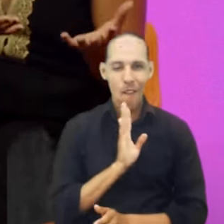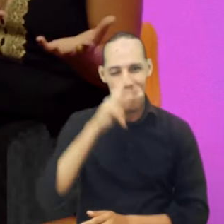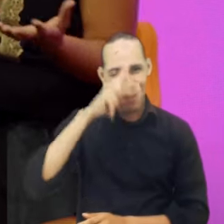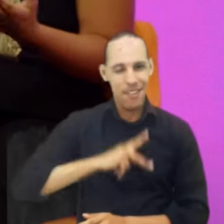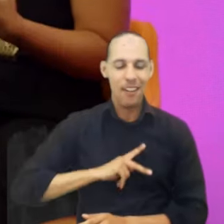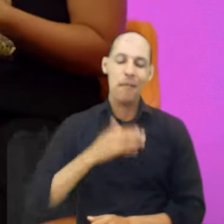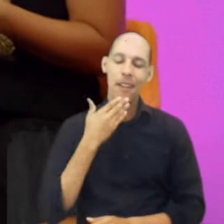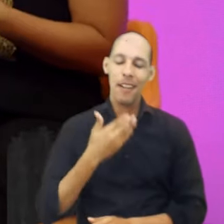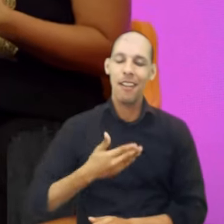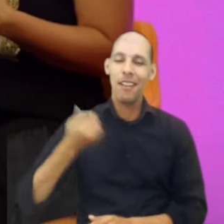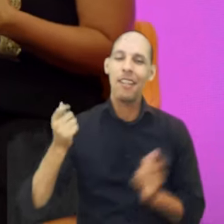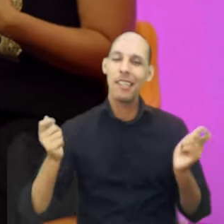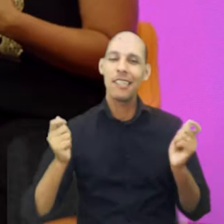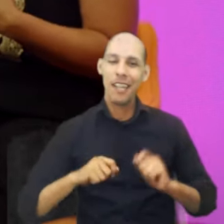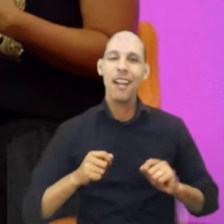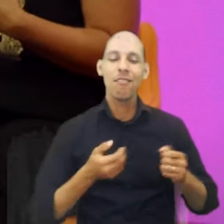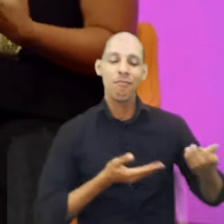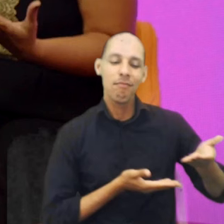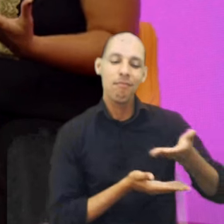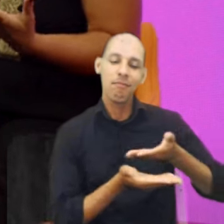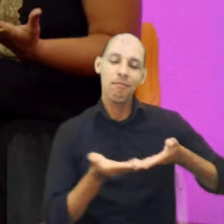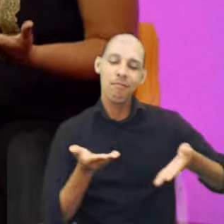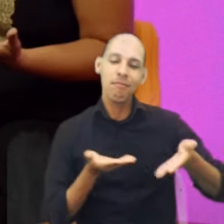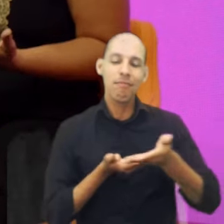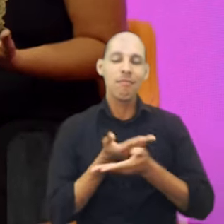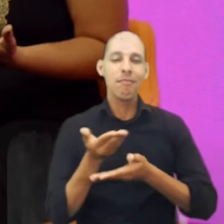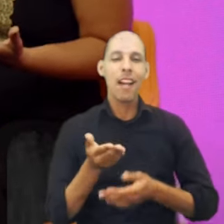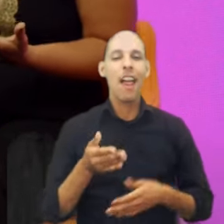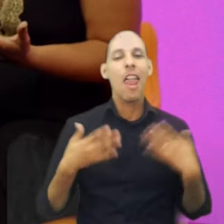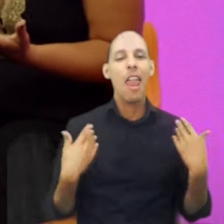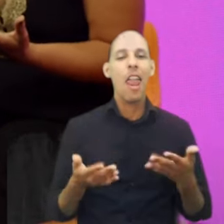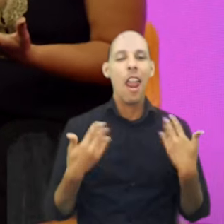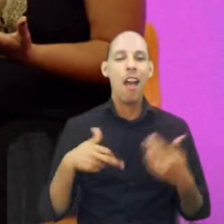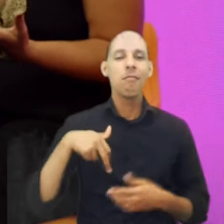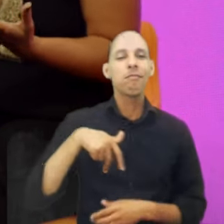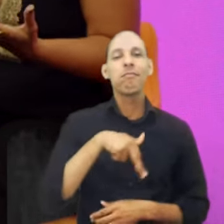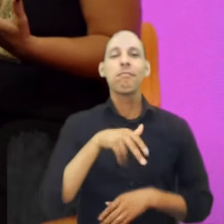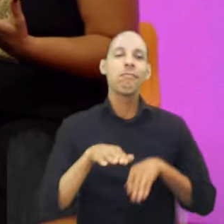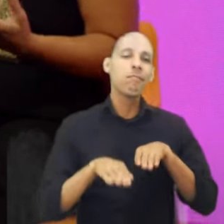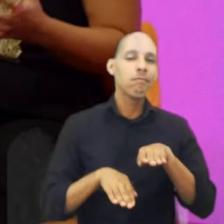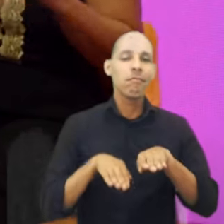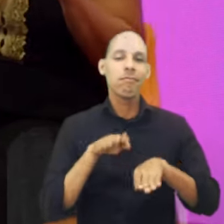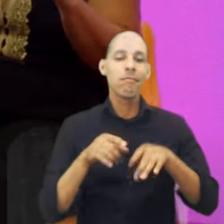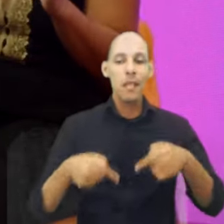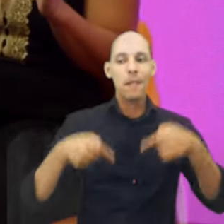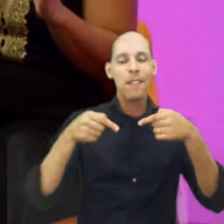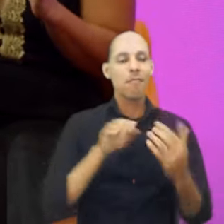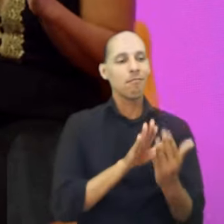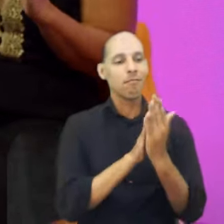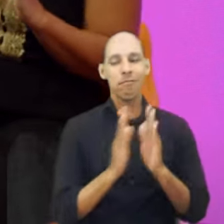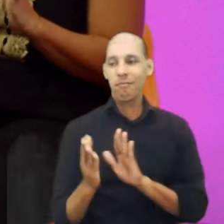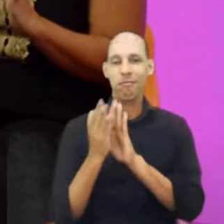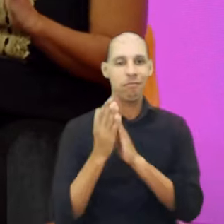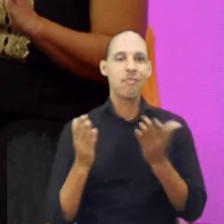vai transitando de forma muito mais tranquila e leve, né? Em todos esses desafios. Porque a hora que pedir ajuda